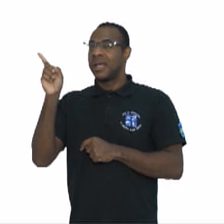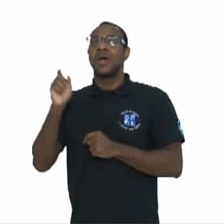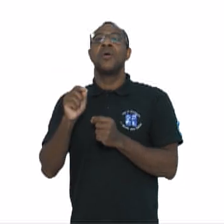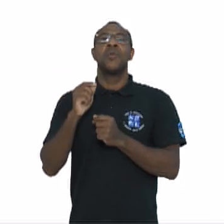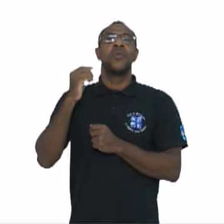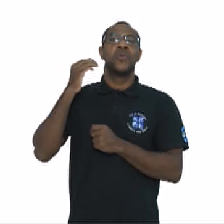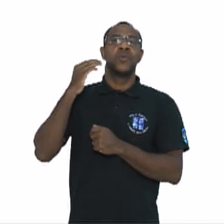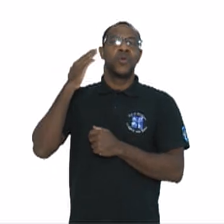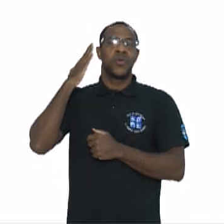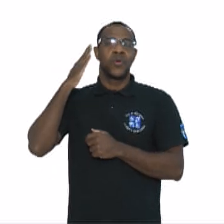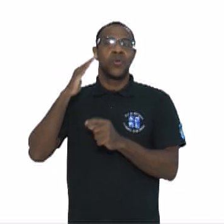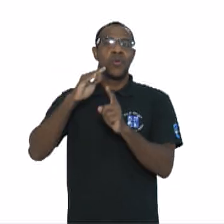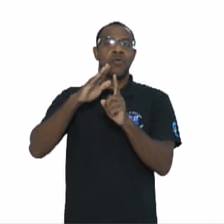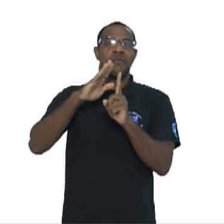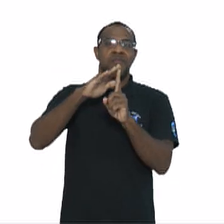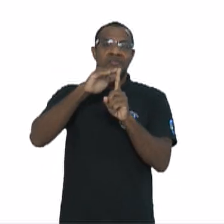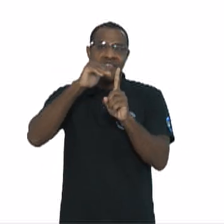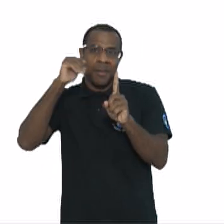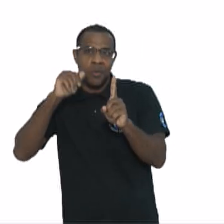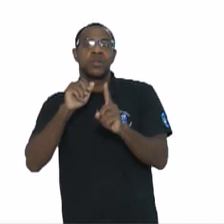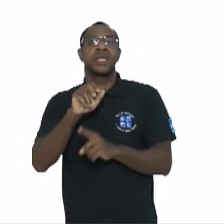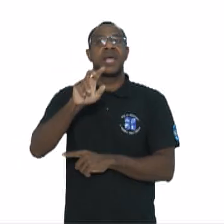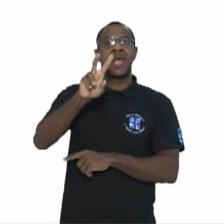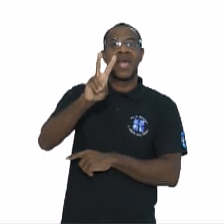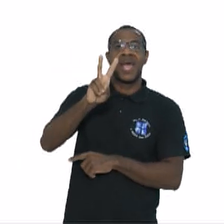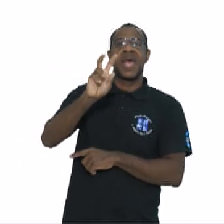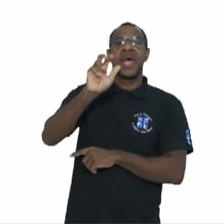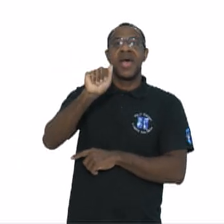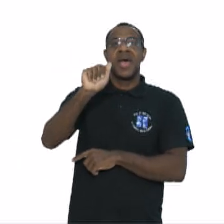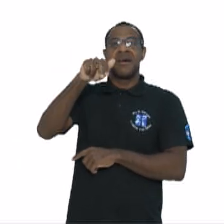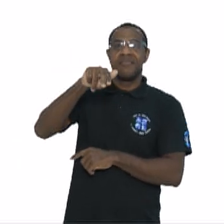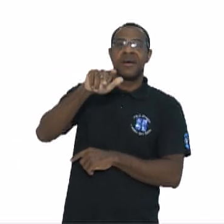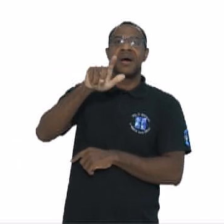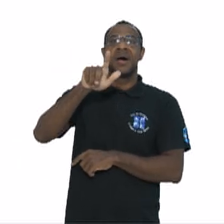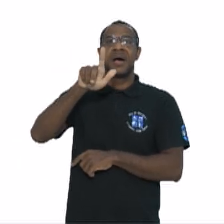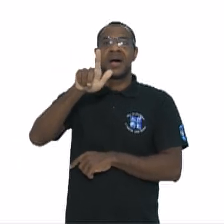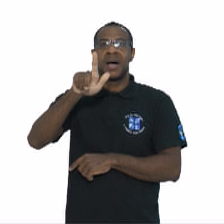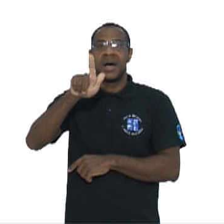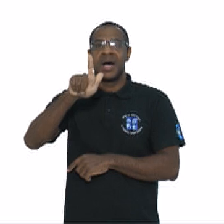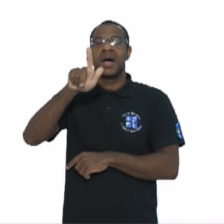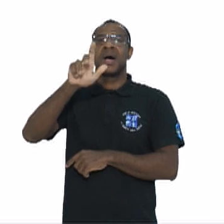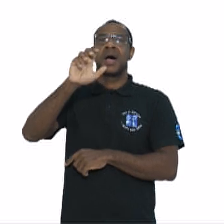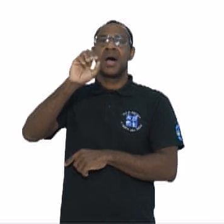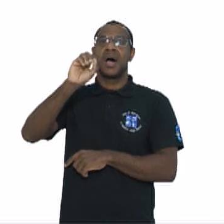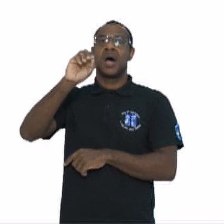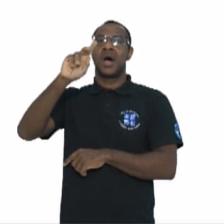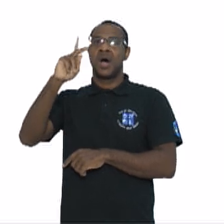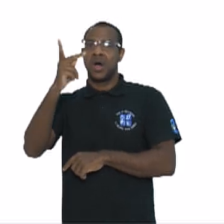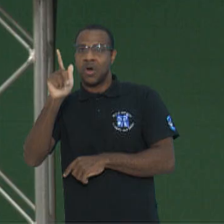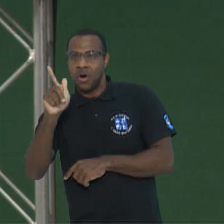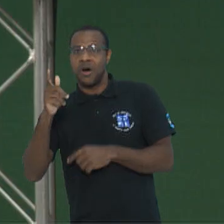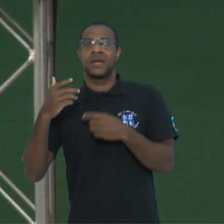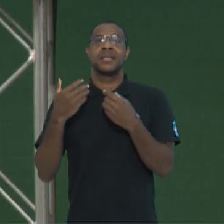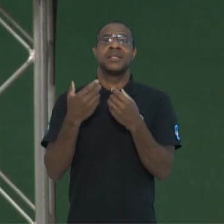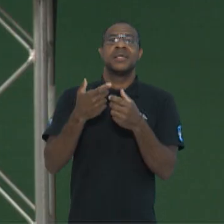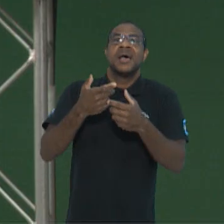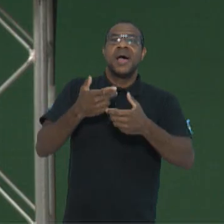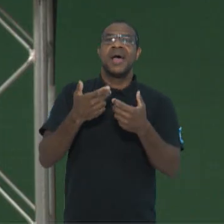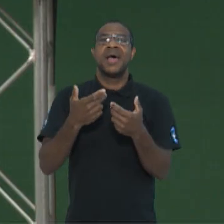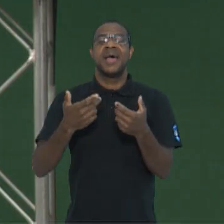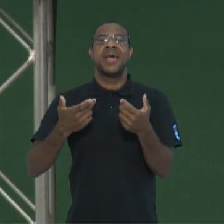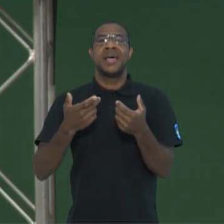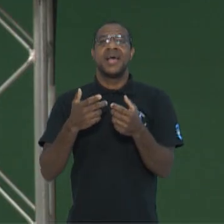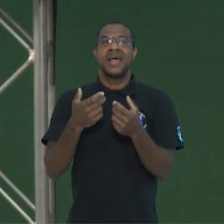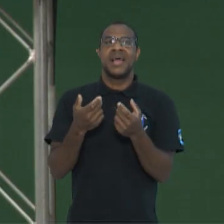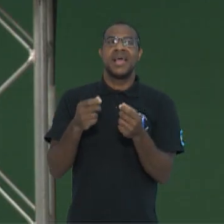as obras, comentamos alguma coisa sobre as obras dele. E na aula de hoje, nós vamos ampliar o nosso repertório